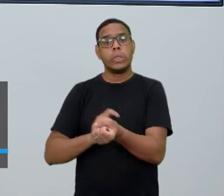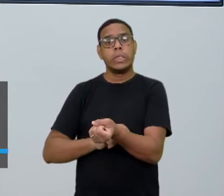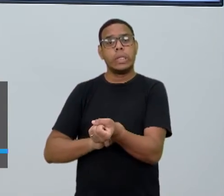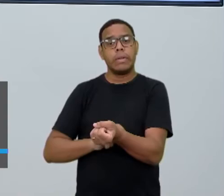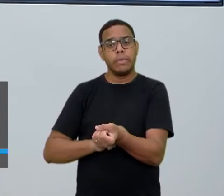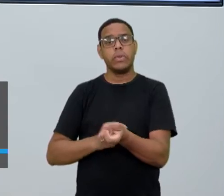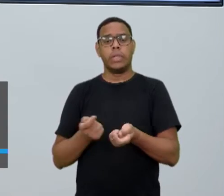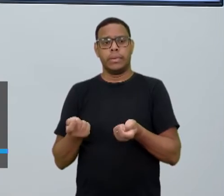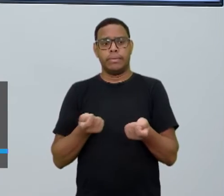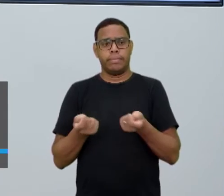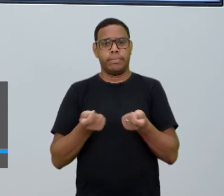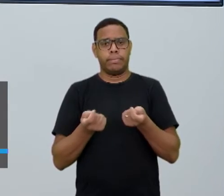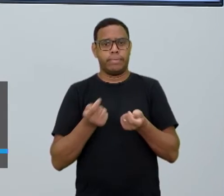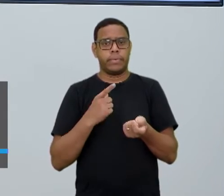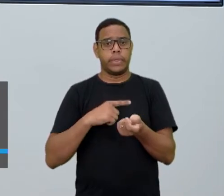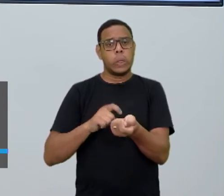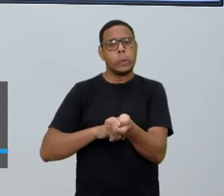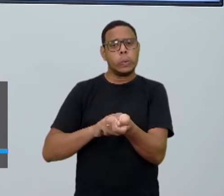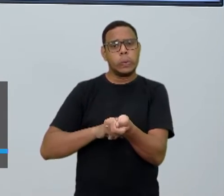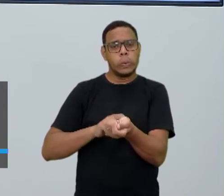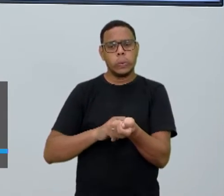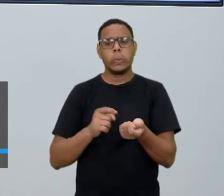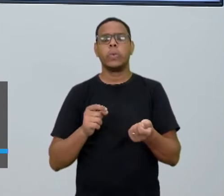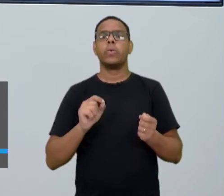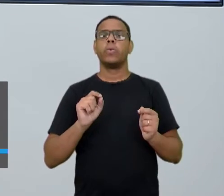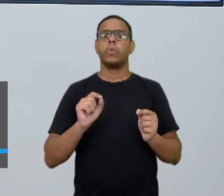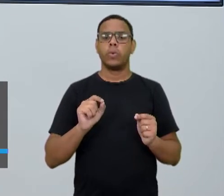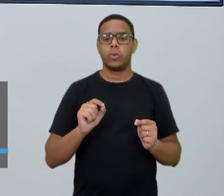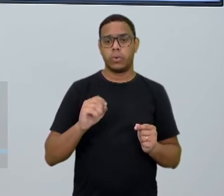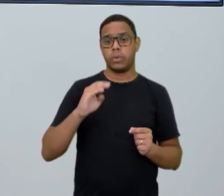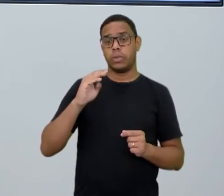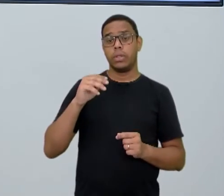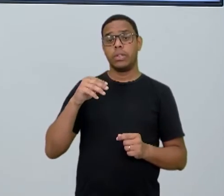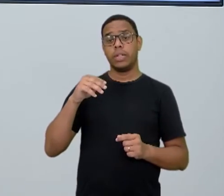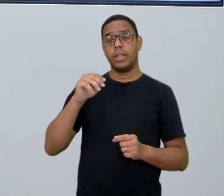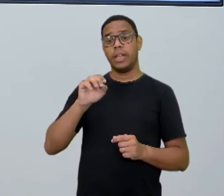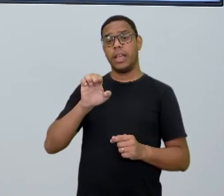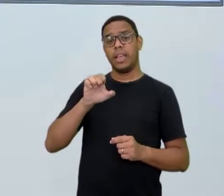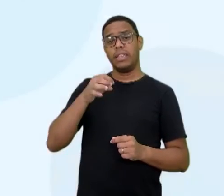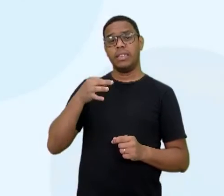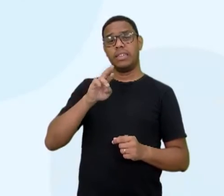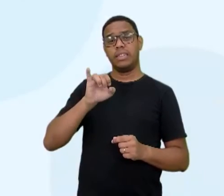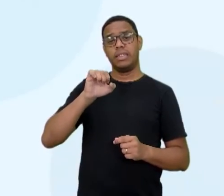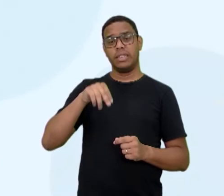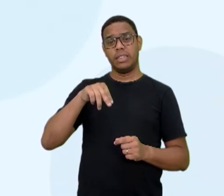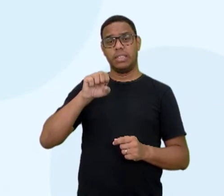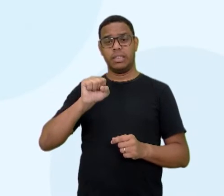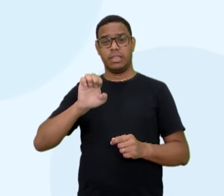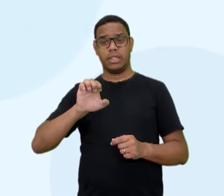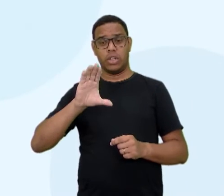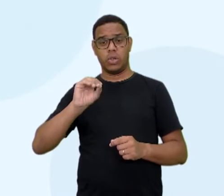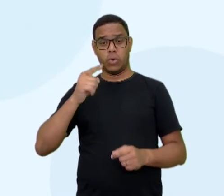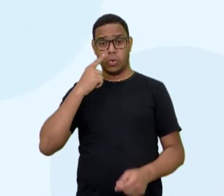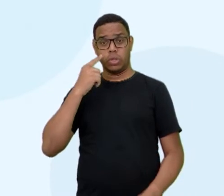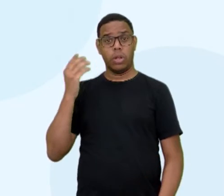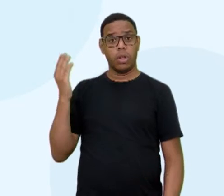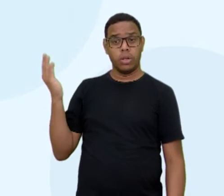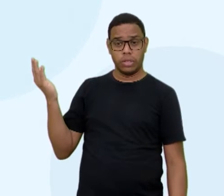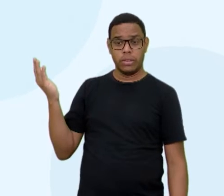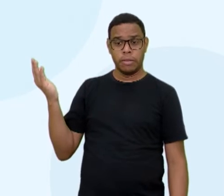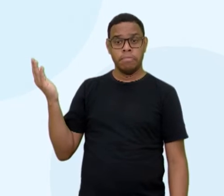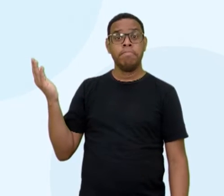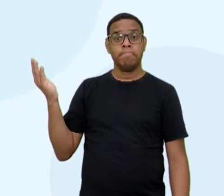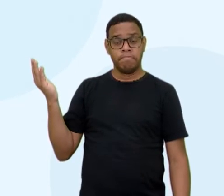dos reguladores nervosos. E entre eles, vou falar aí, olha, dos nervos extrínsecos. Tá aparecendo aí na tela para